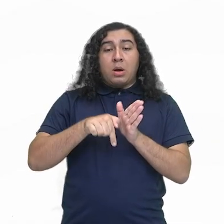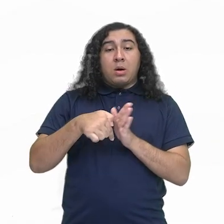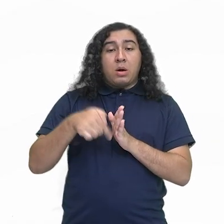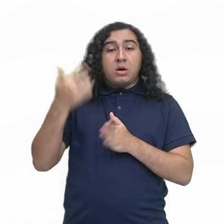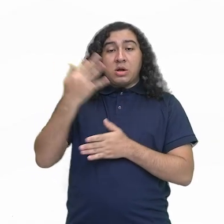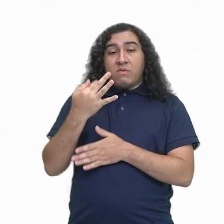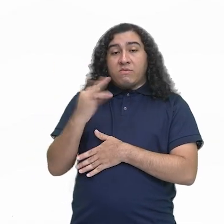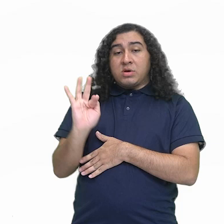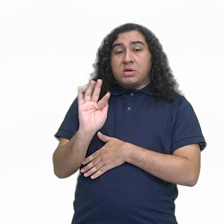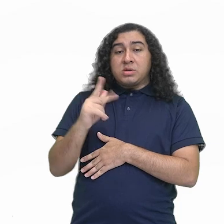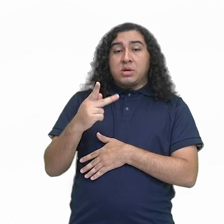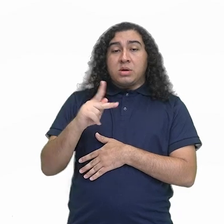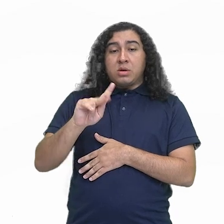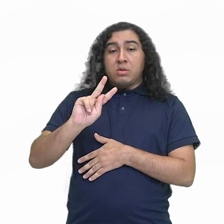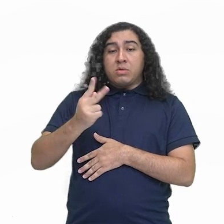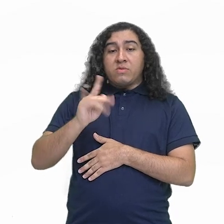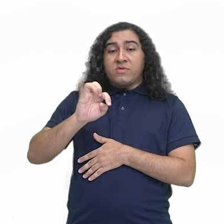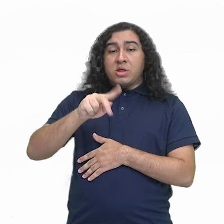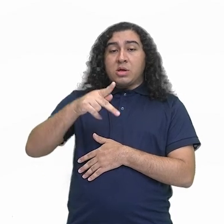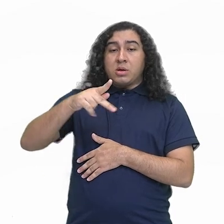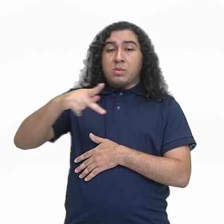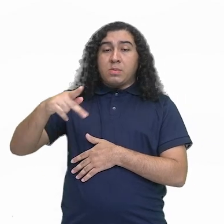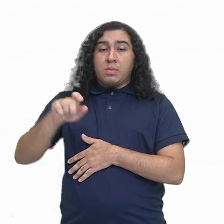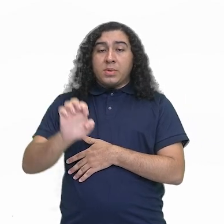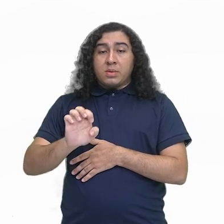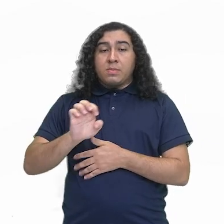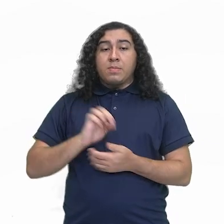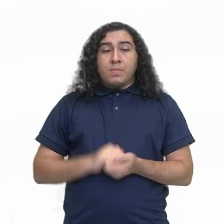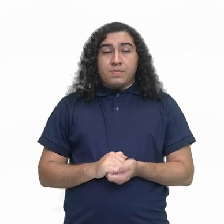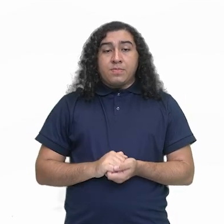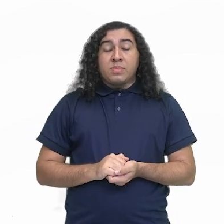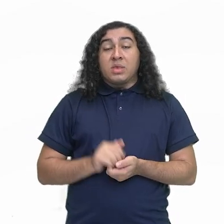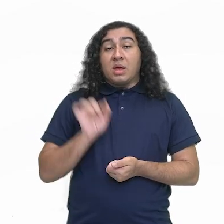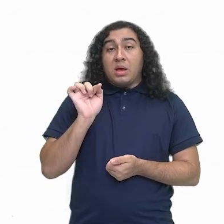vai, nessa sua obra, ele vai desenvolver aí, trazer